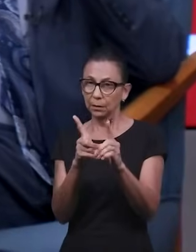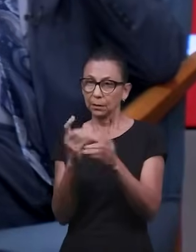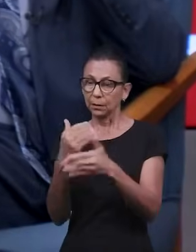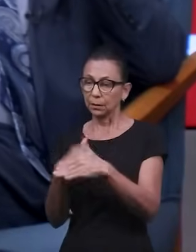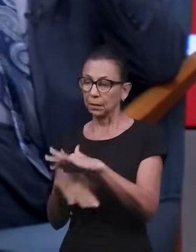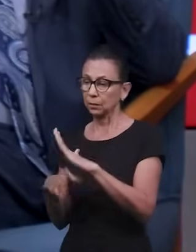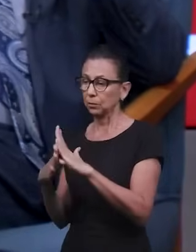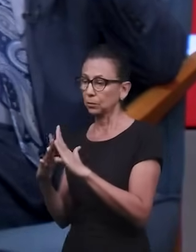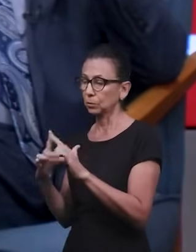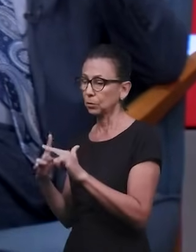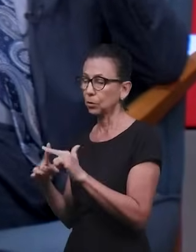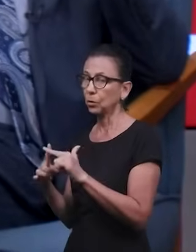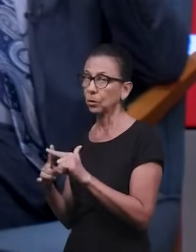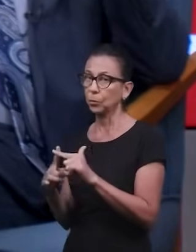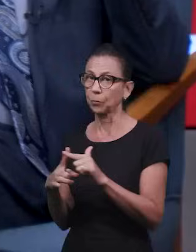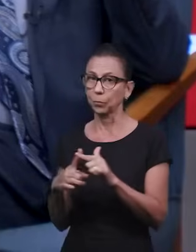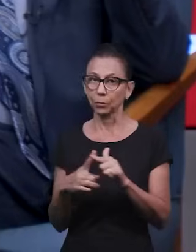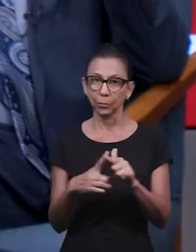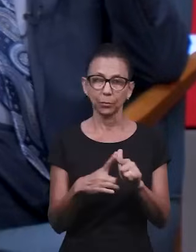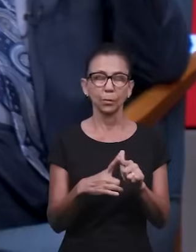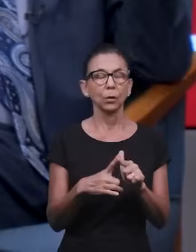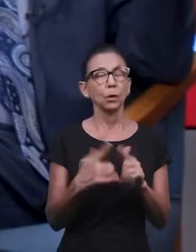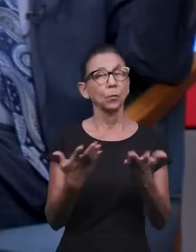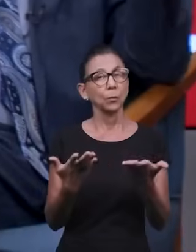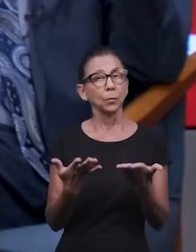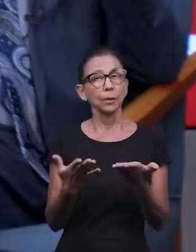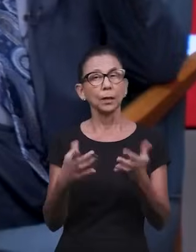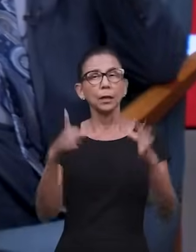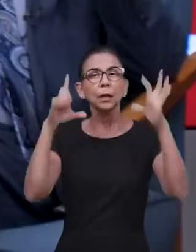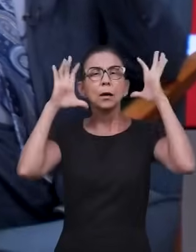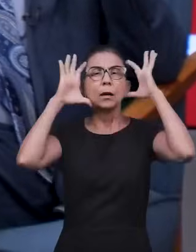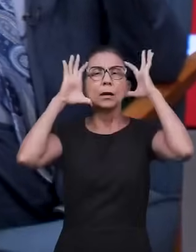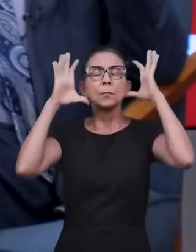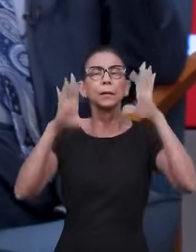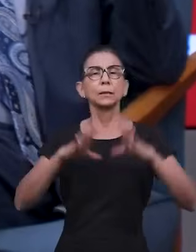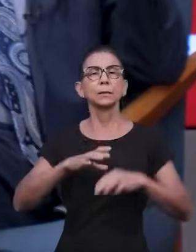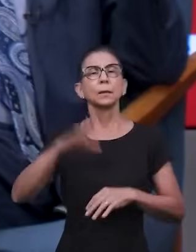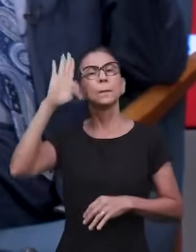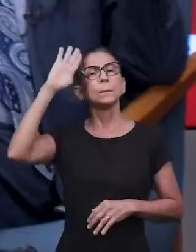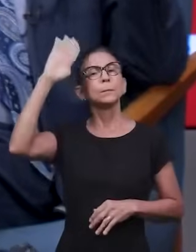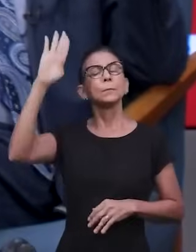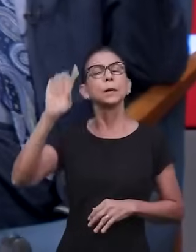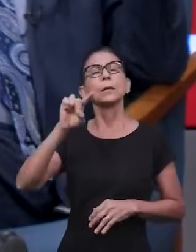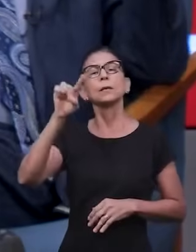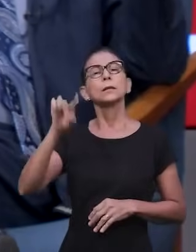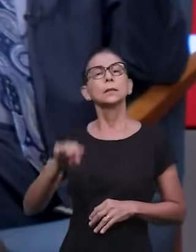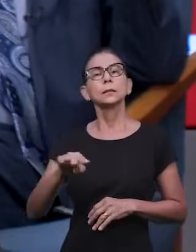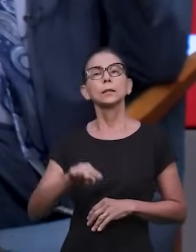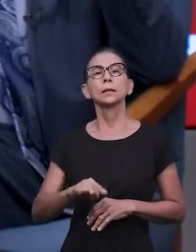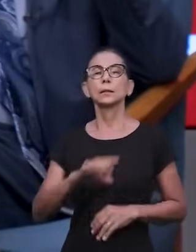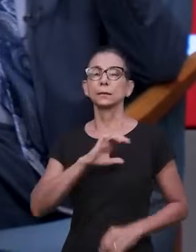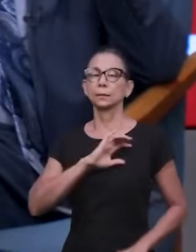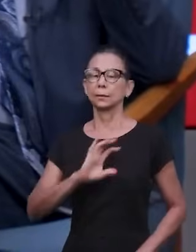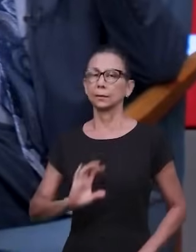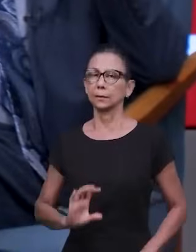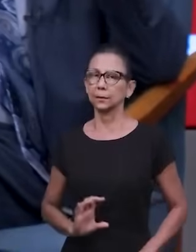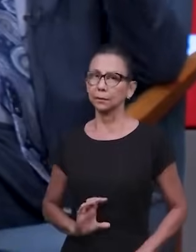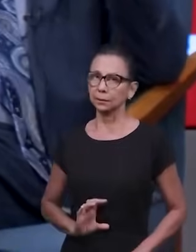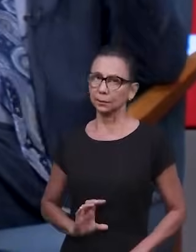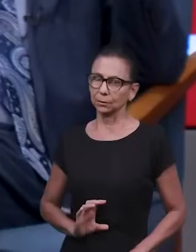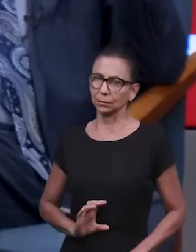não há uma evidência diferente não há uma doutrina diferente